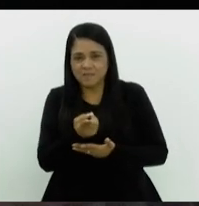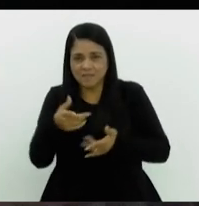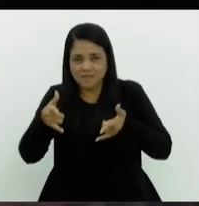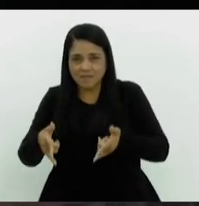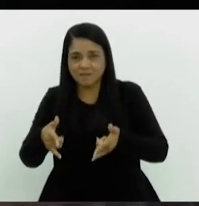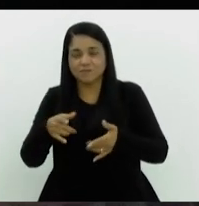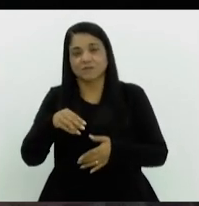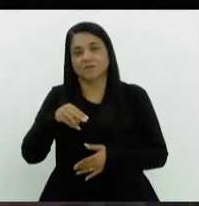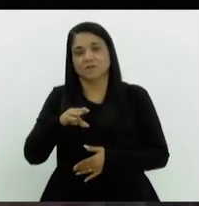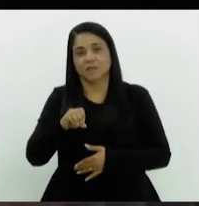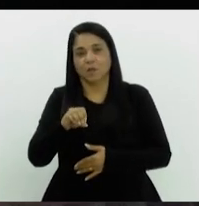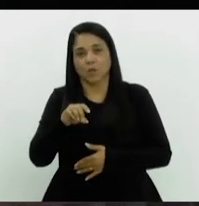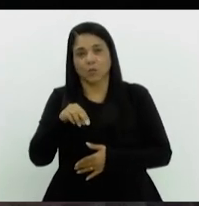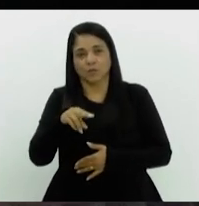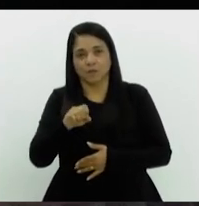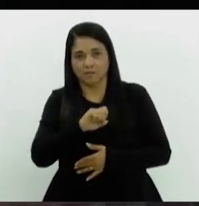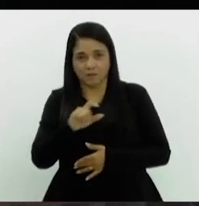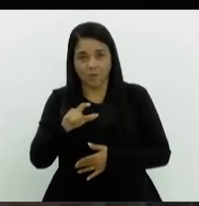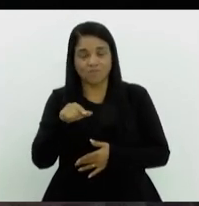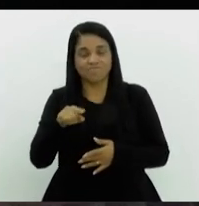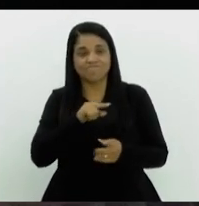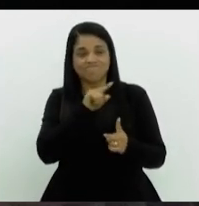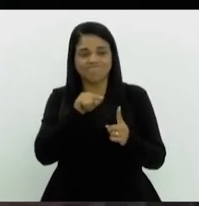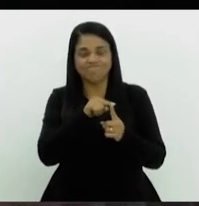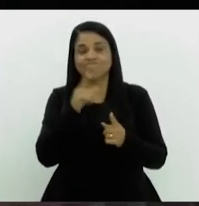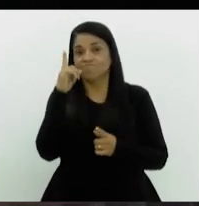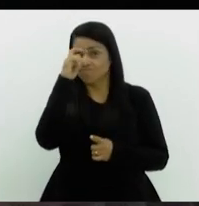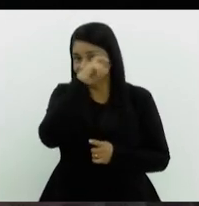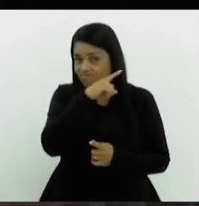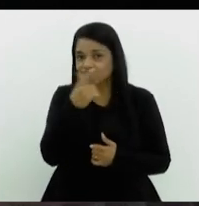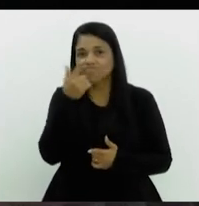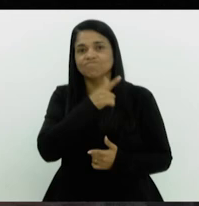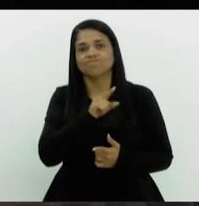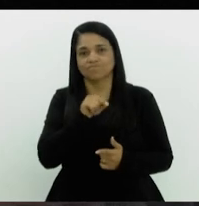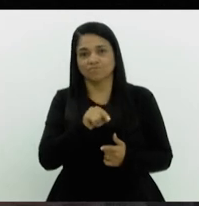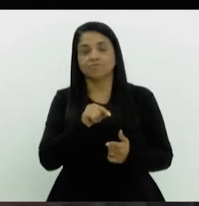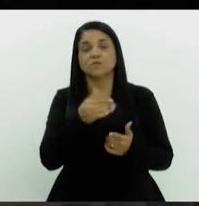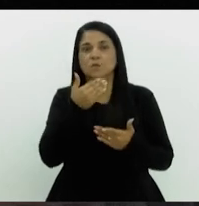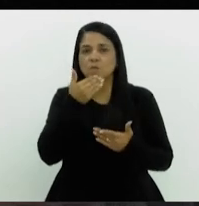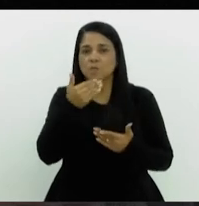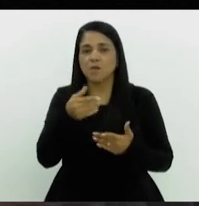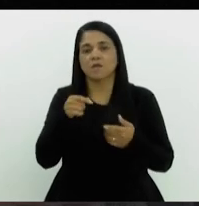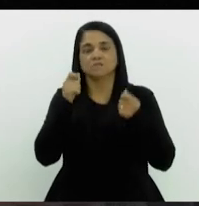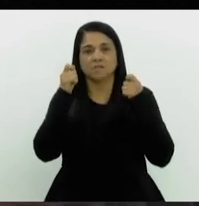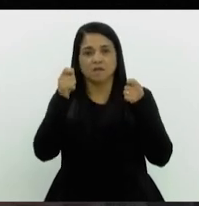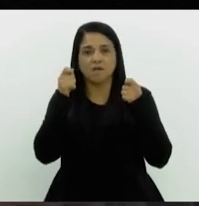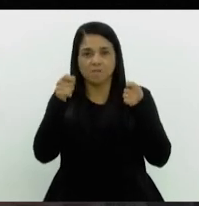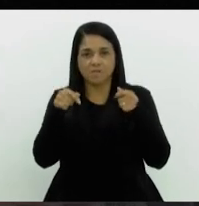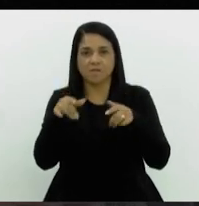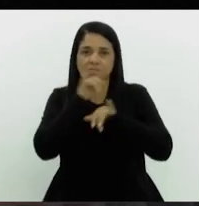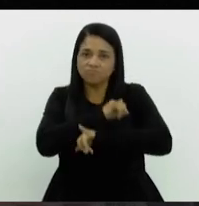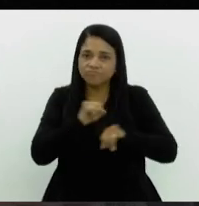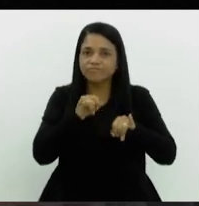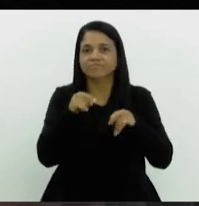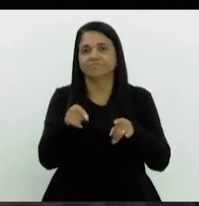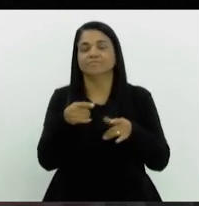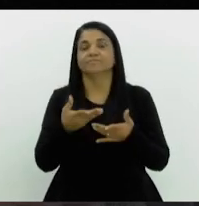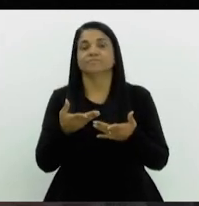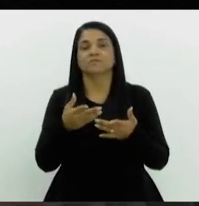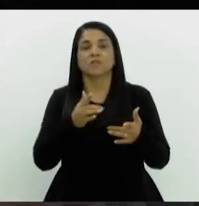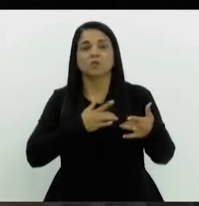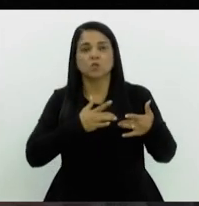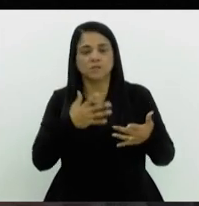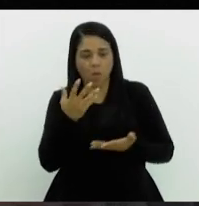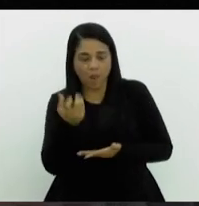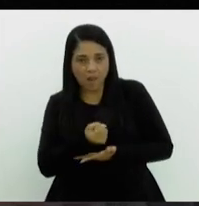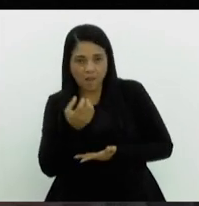neonatais pelo país. E essa meta está difícil de ser alcançada. Por isso, mais uma vez, estou aqui falando sobre isso. E a doação? A doação